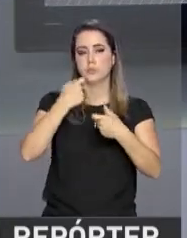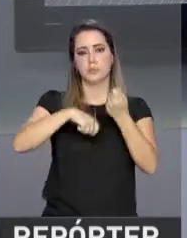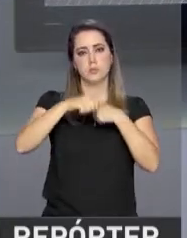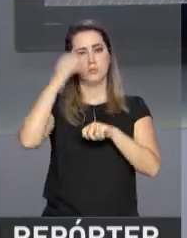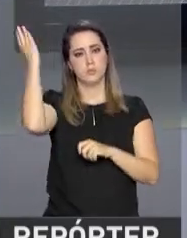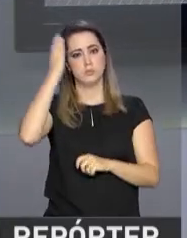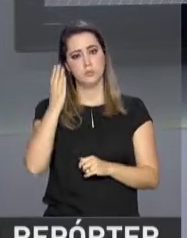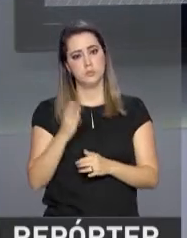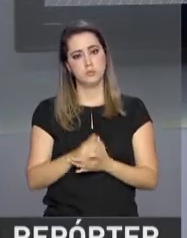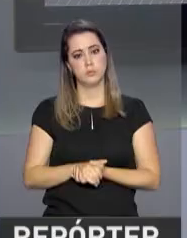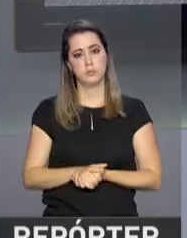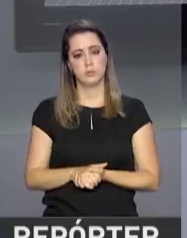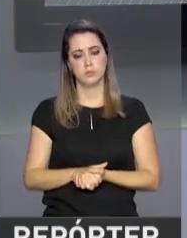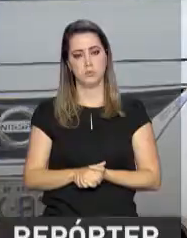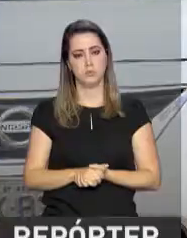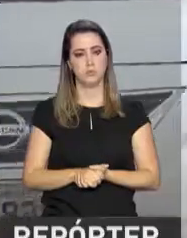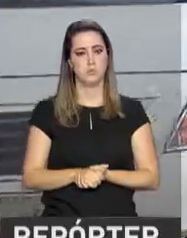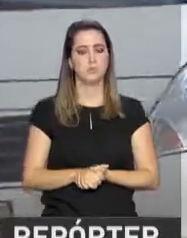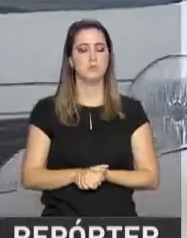da economia brasileira.